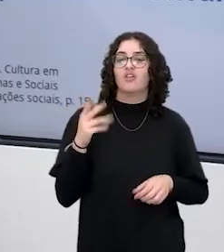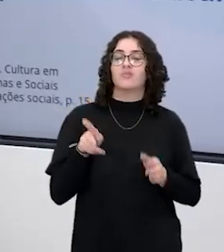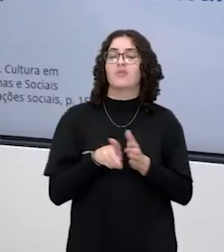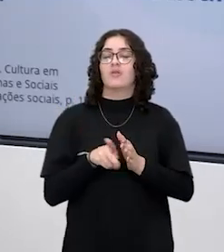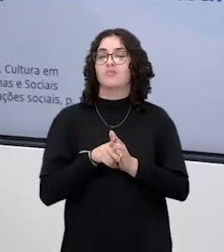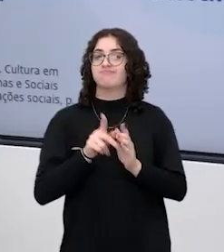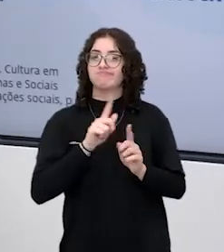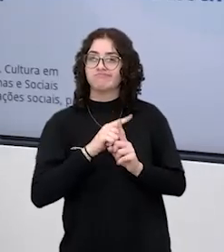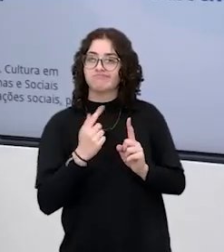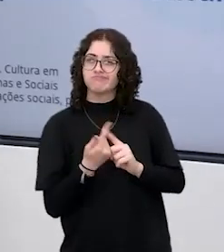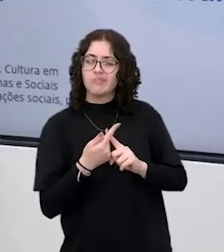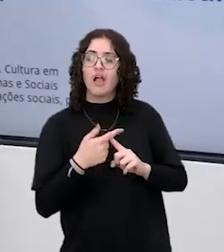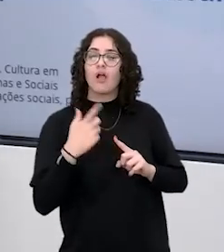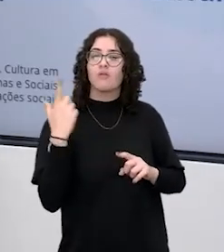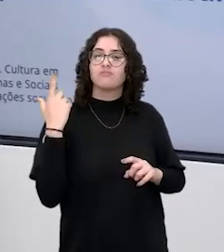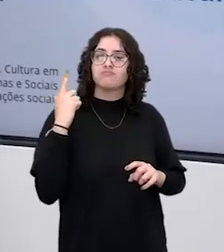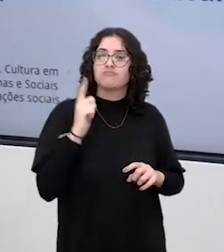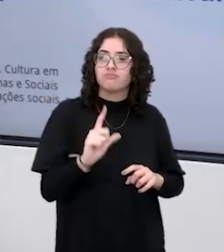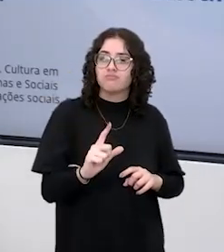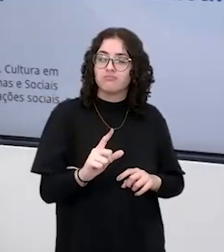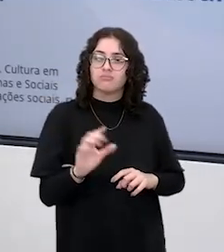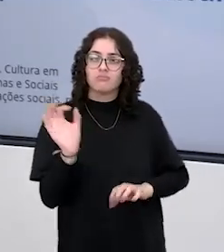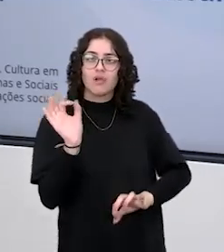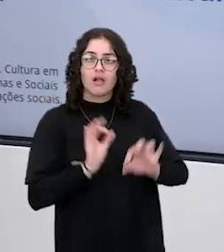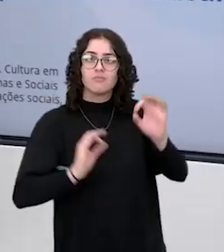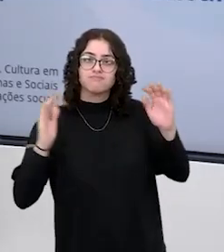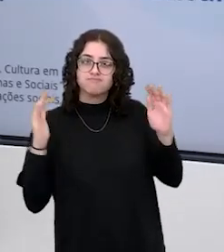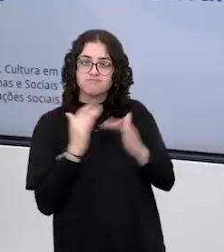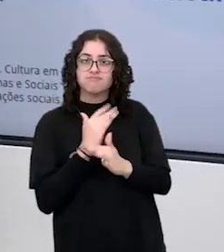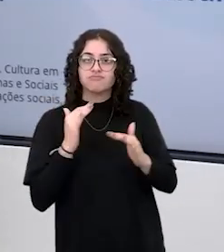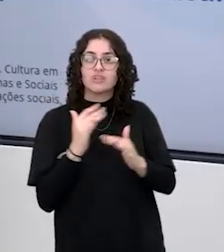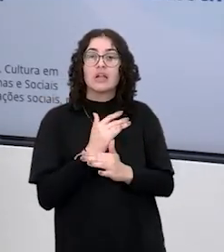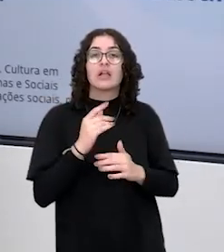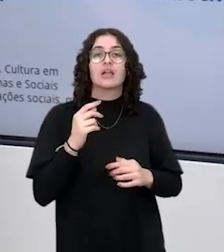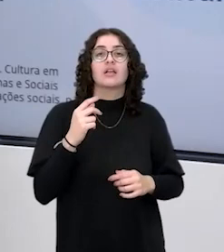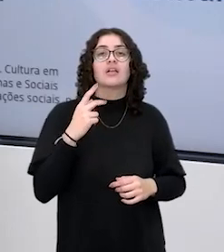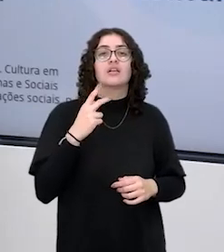geopolítico cada vez mais globalizado, cada vez mais